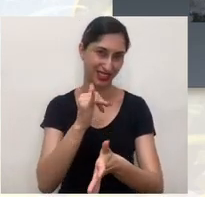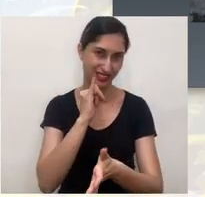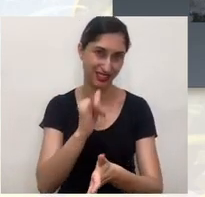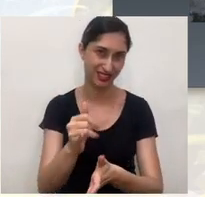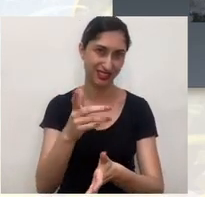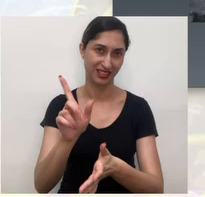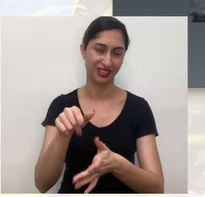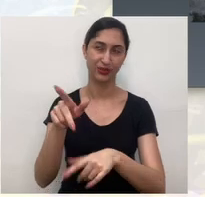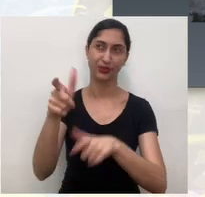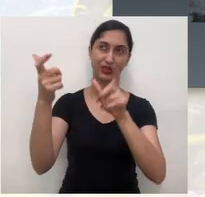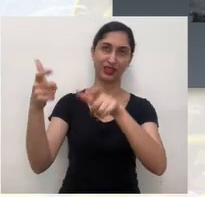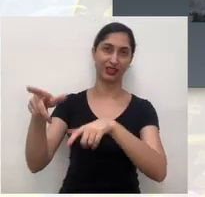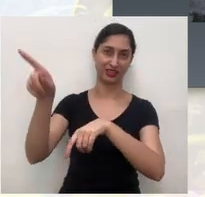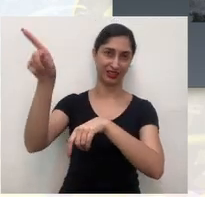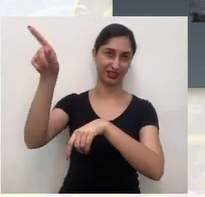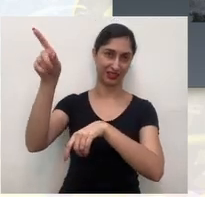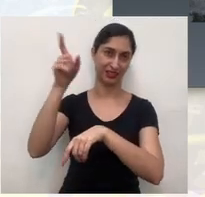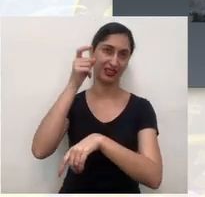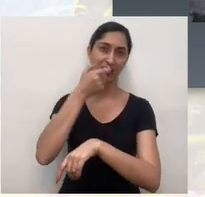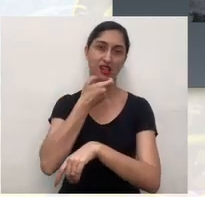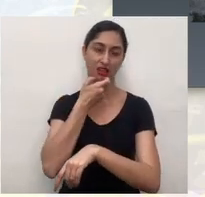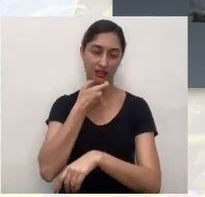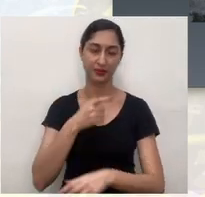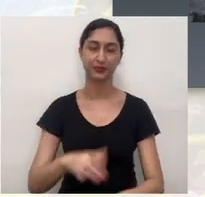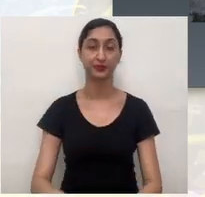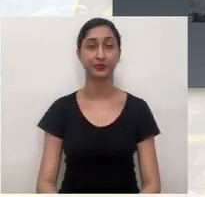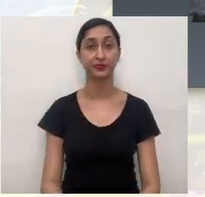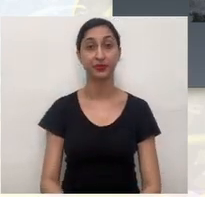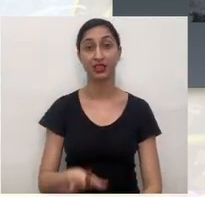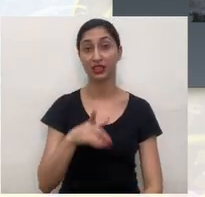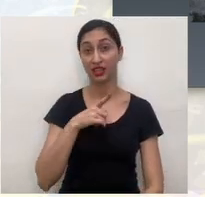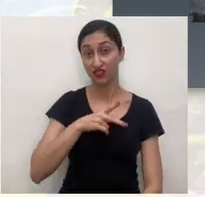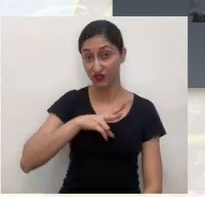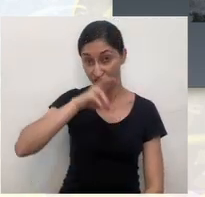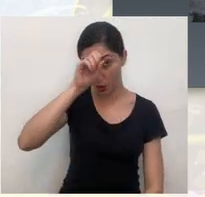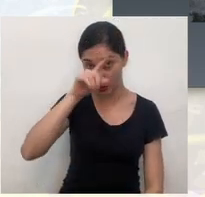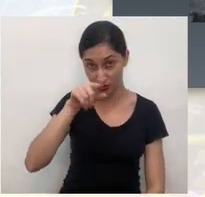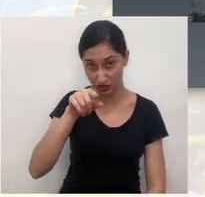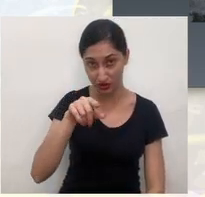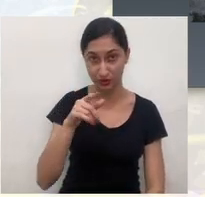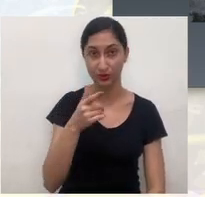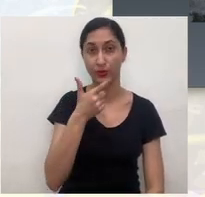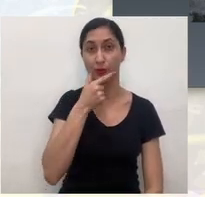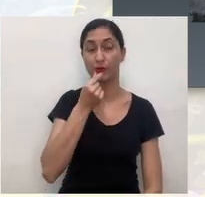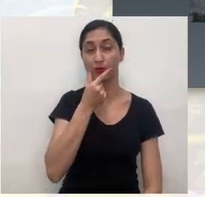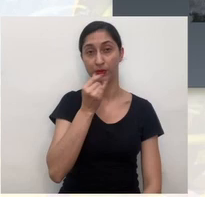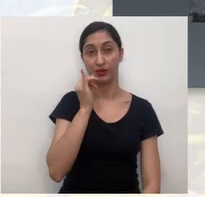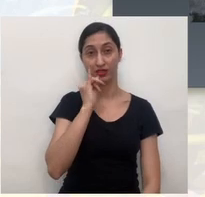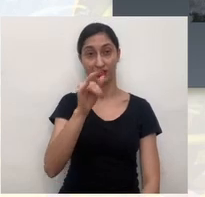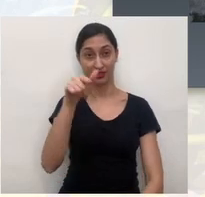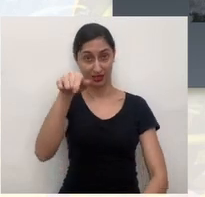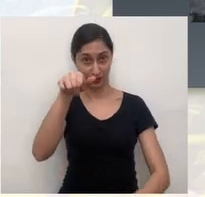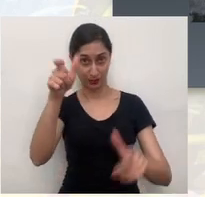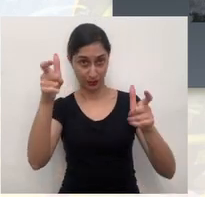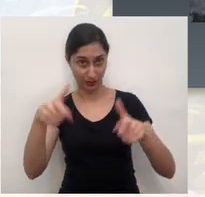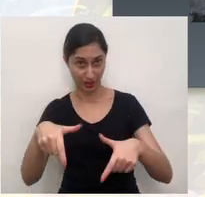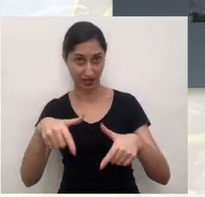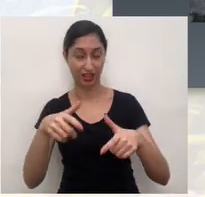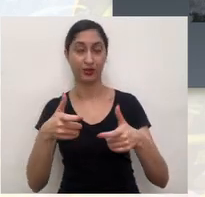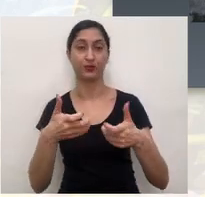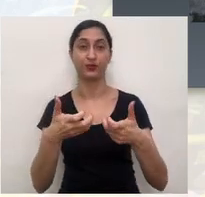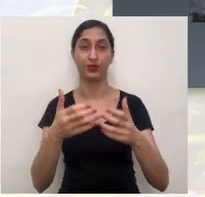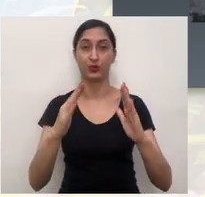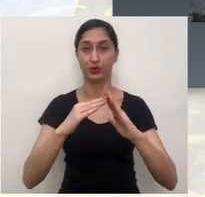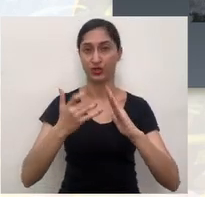parques ingleses. Né? E é tão forte isso que ele chamava essa parte, que é um jardim sobre